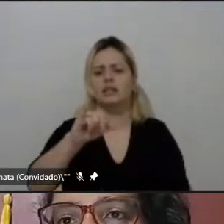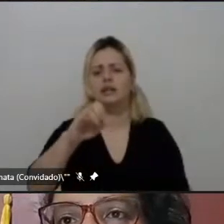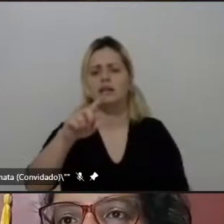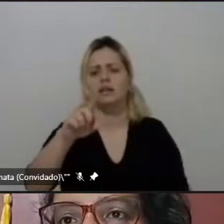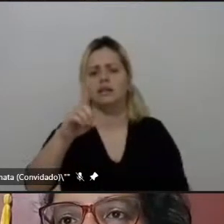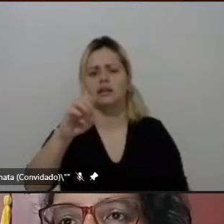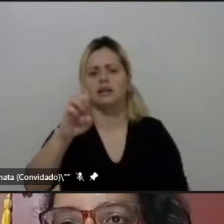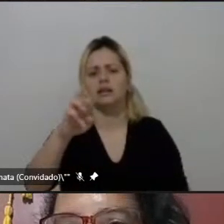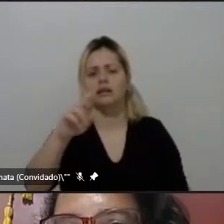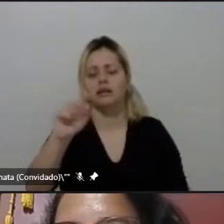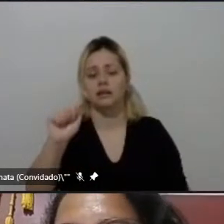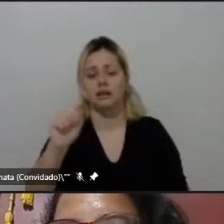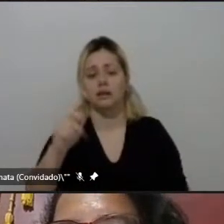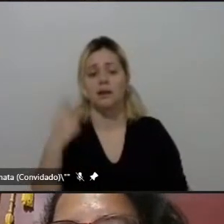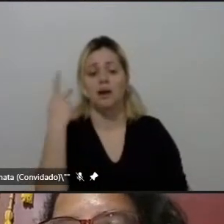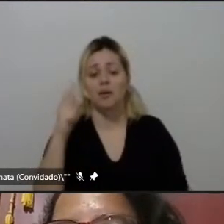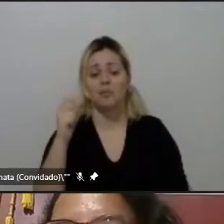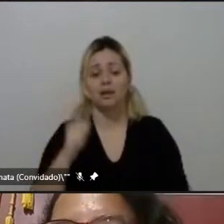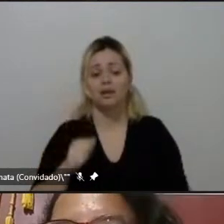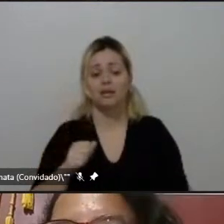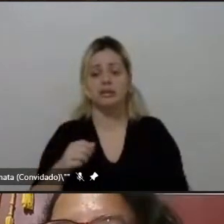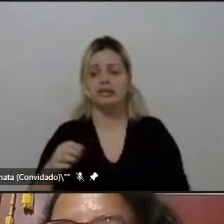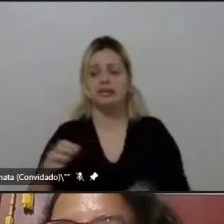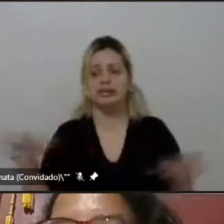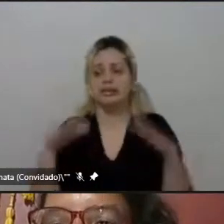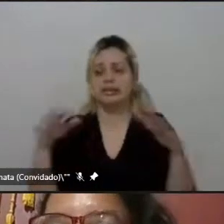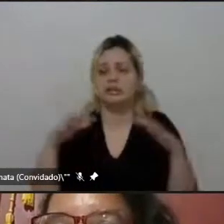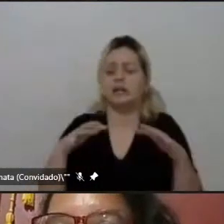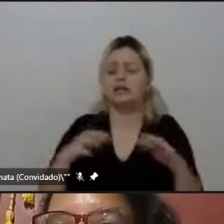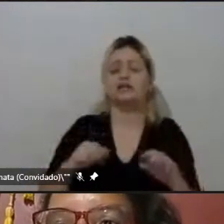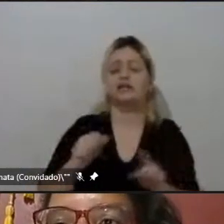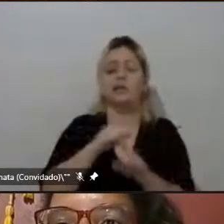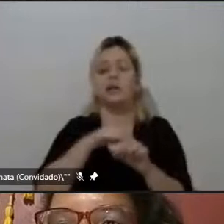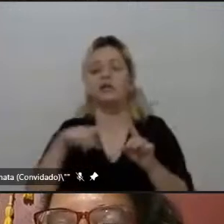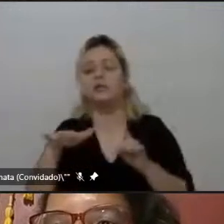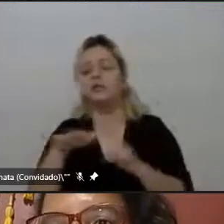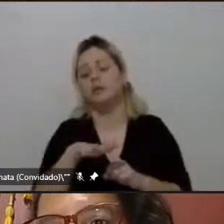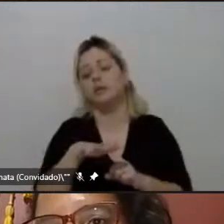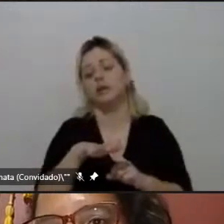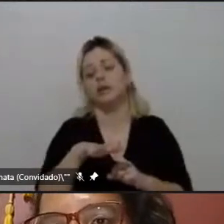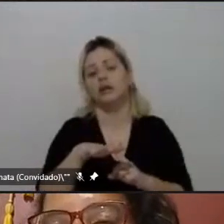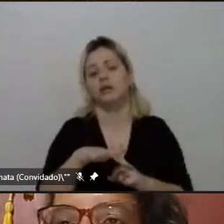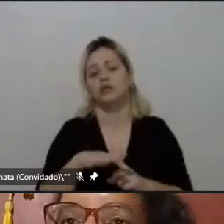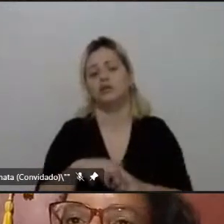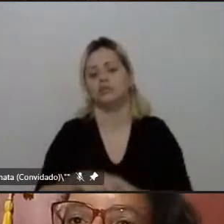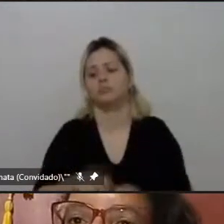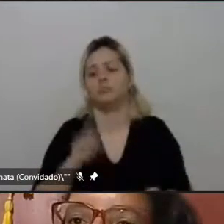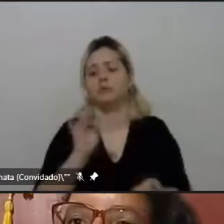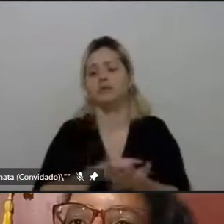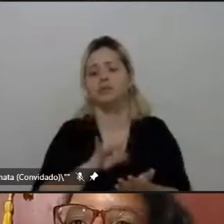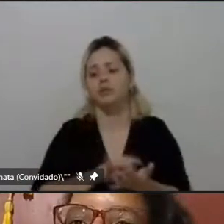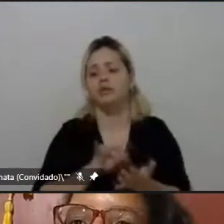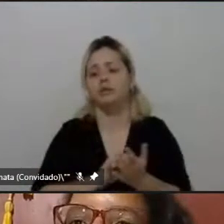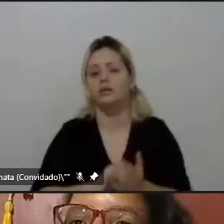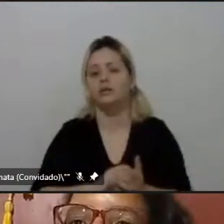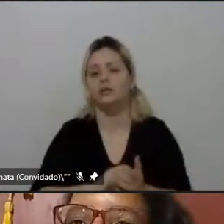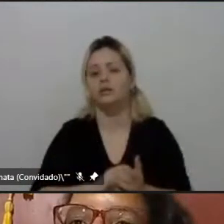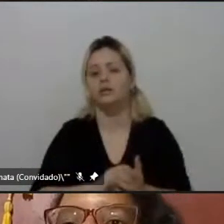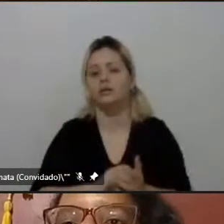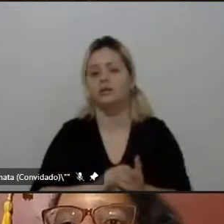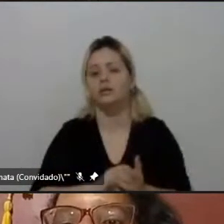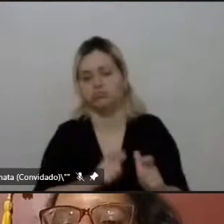para espantar o povo dessas comunidades, né, os povos tradicionais, os verdadeiros donos das terras, né?